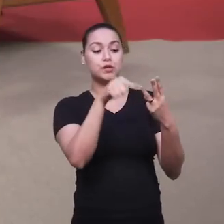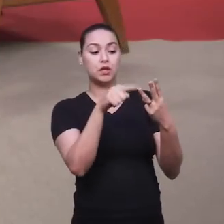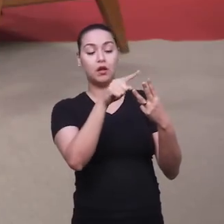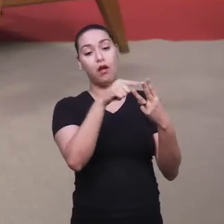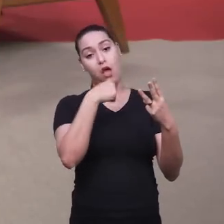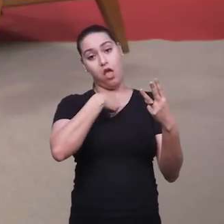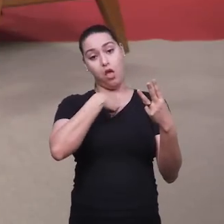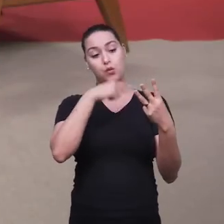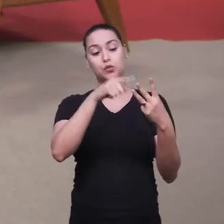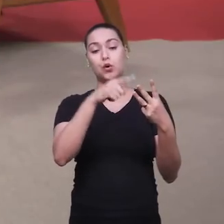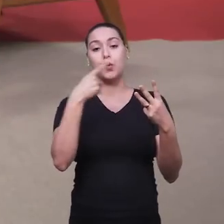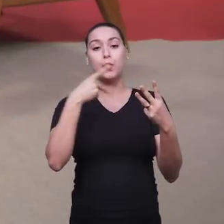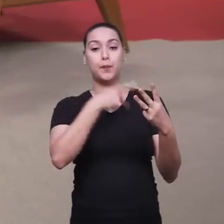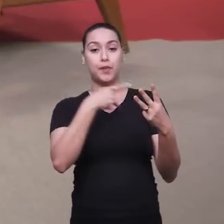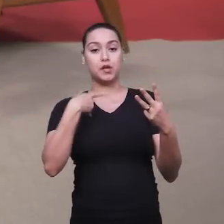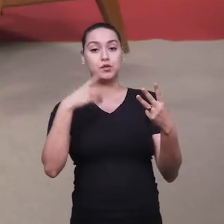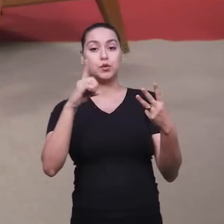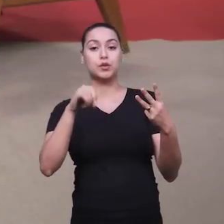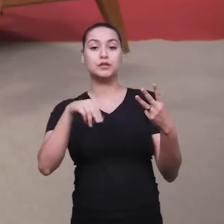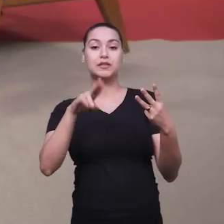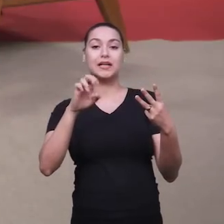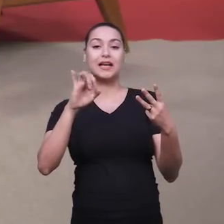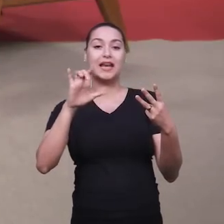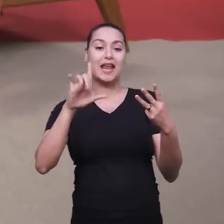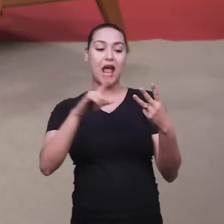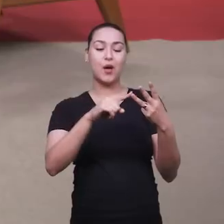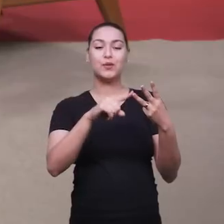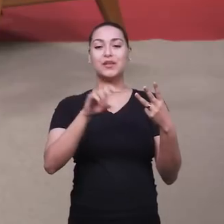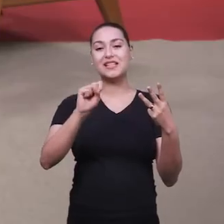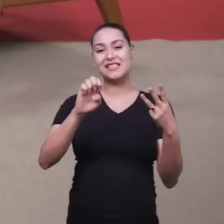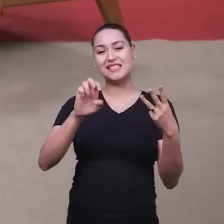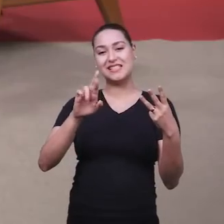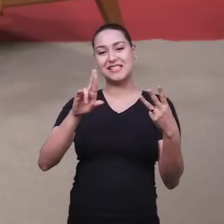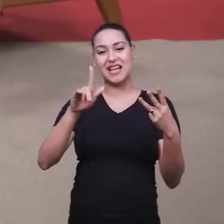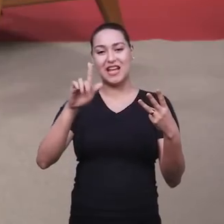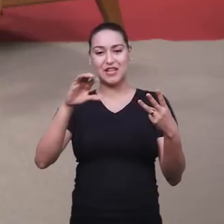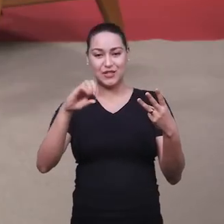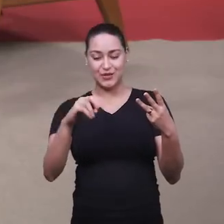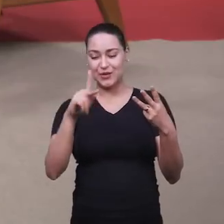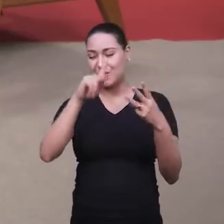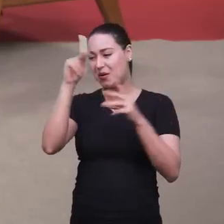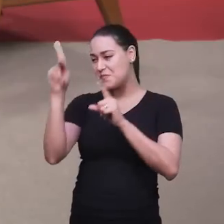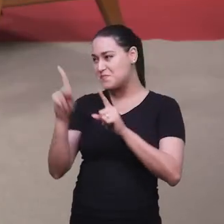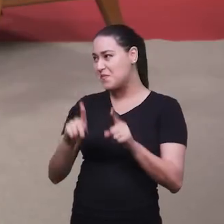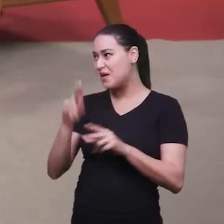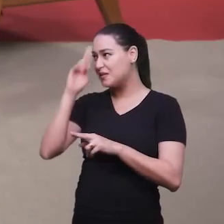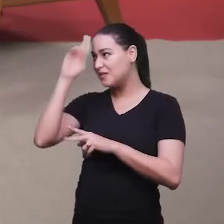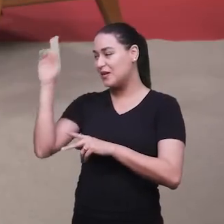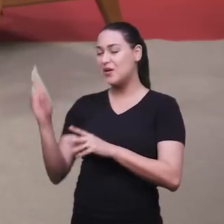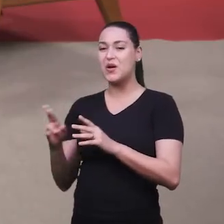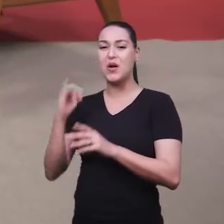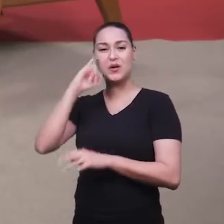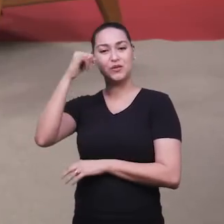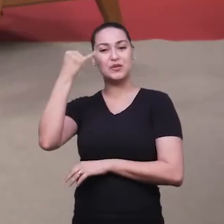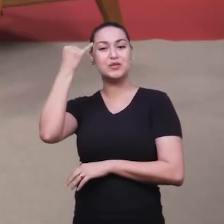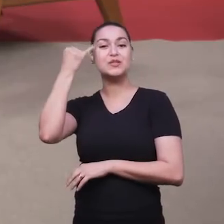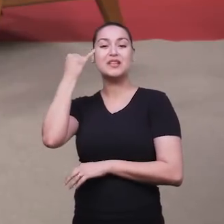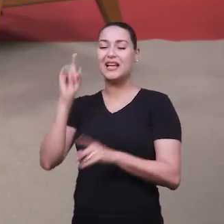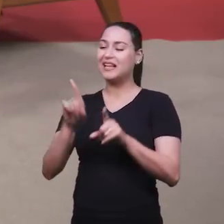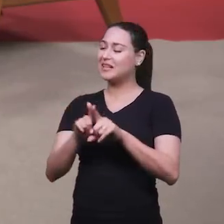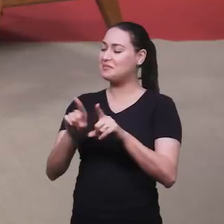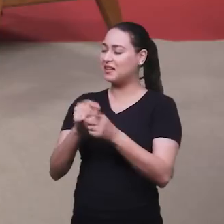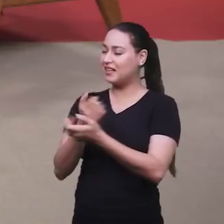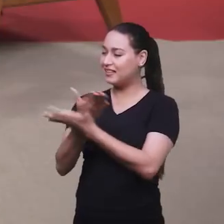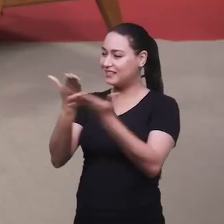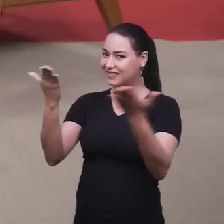Daniel Moreira, o pastor Sérgio Souza. Queridos, a paz do Senhor, uma bênção encontrá-los mais uma vez. Pai do Senhor Josias, Pai do Senhor